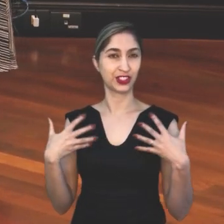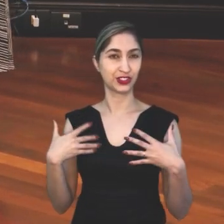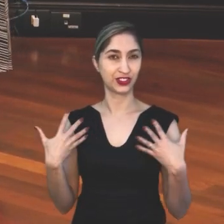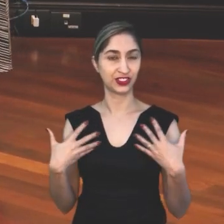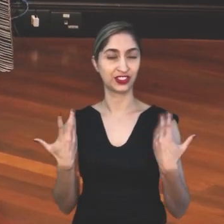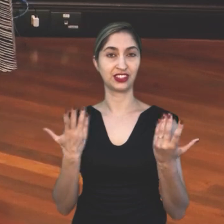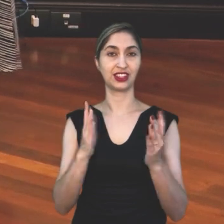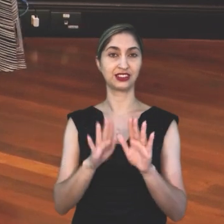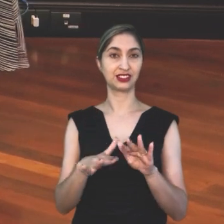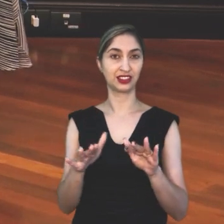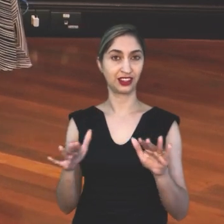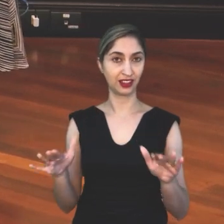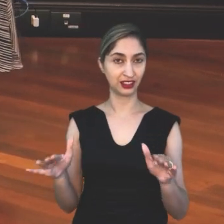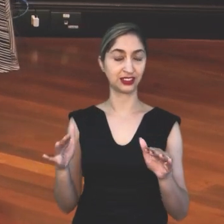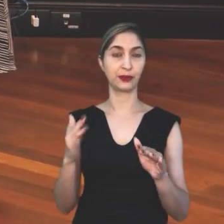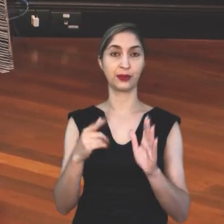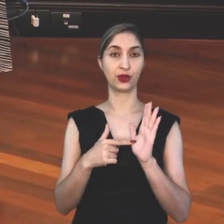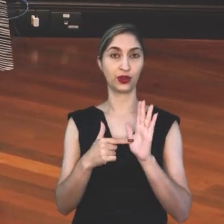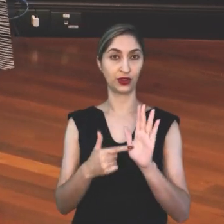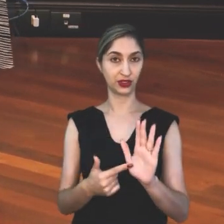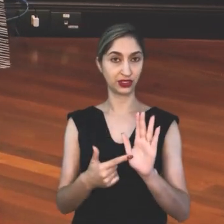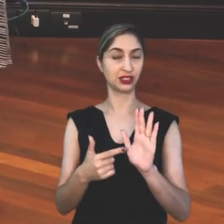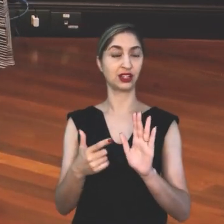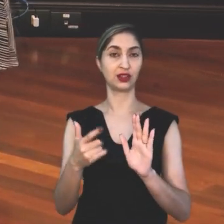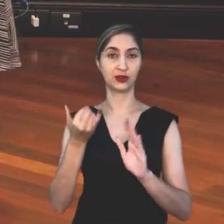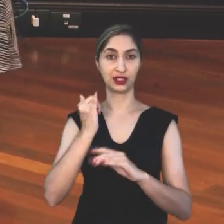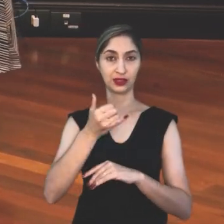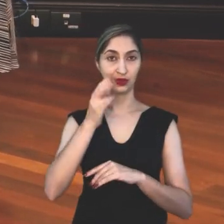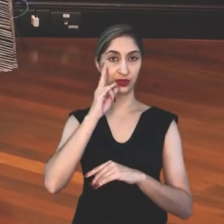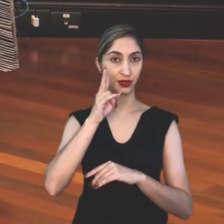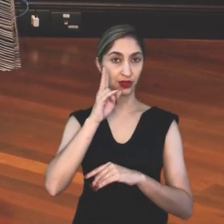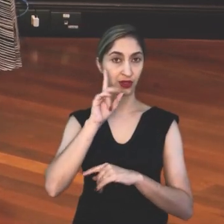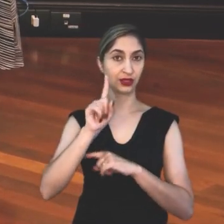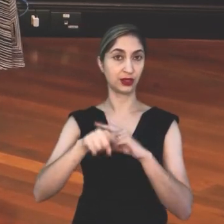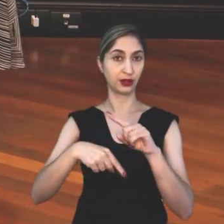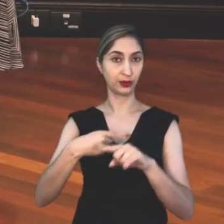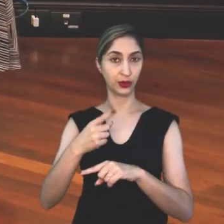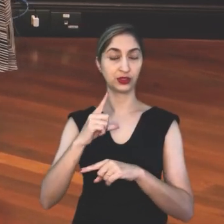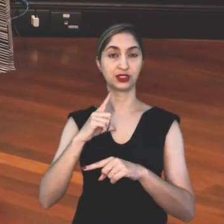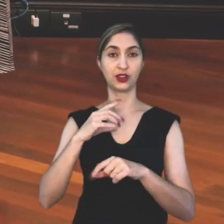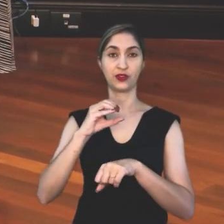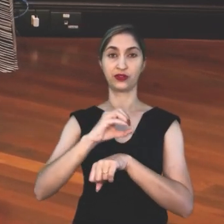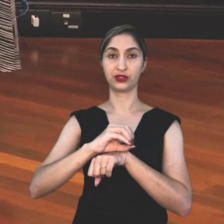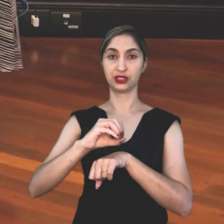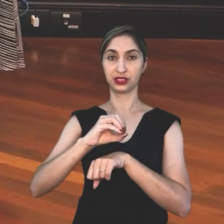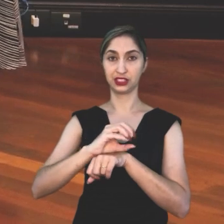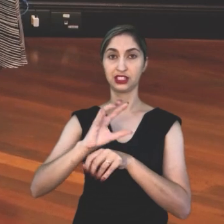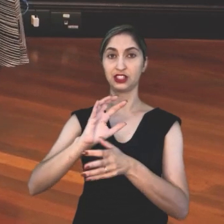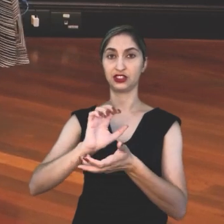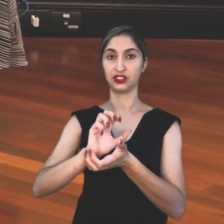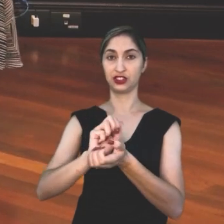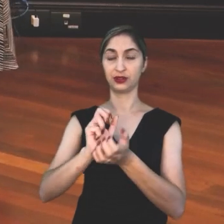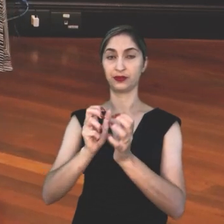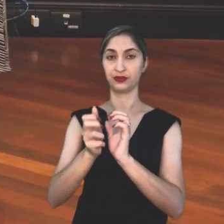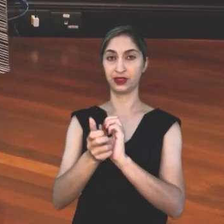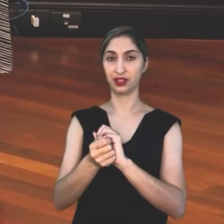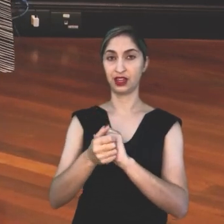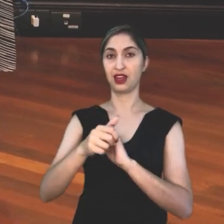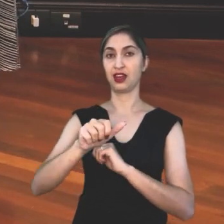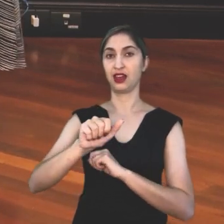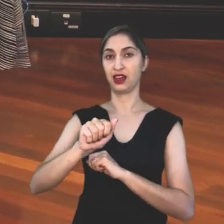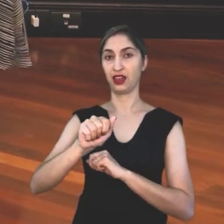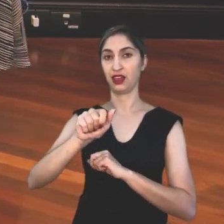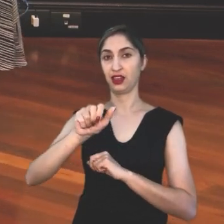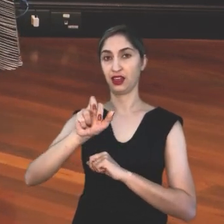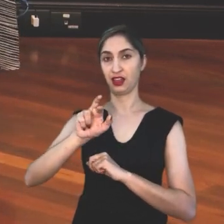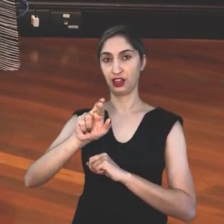muito divertida, muito dinâmica, a gente apresenta esse tema para as crianças. E aí, em seguida a gente faz também uma oficina de